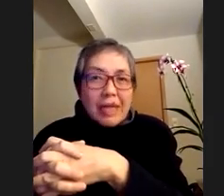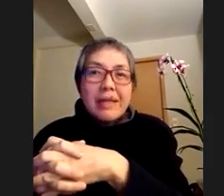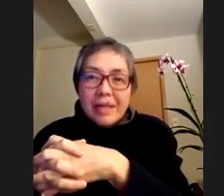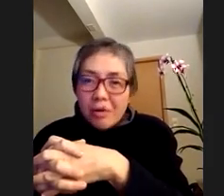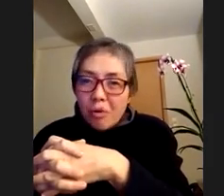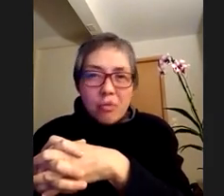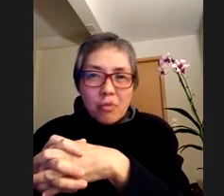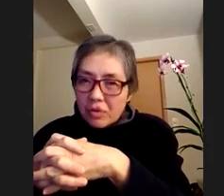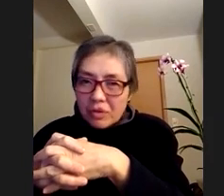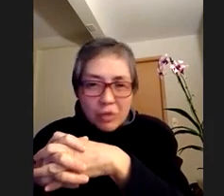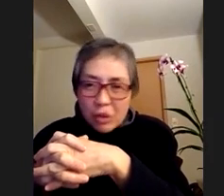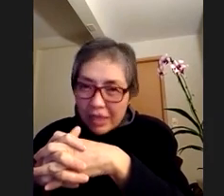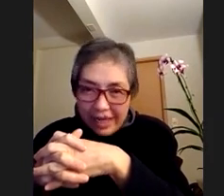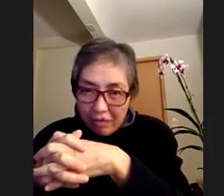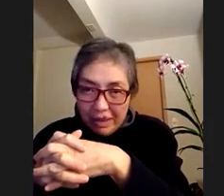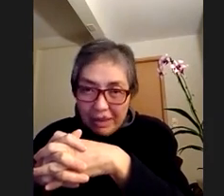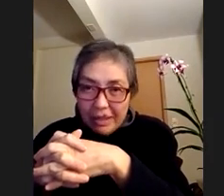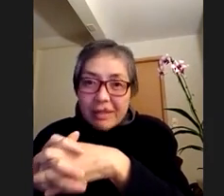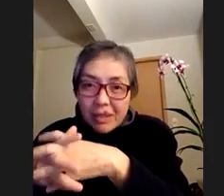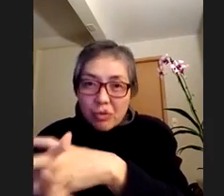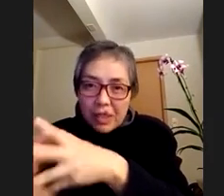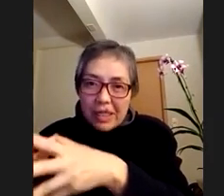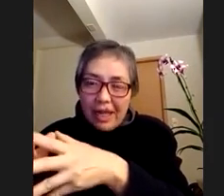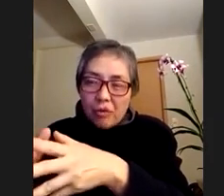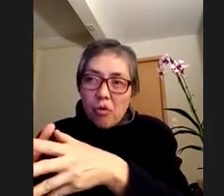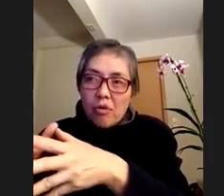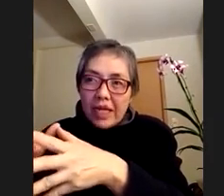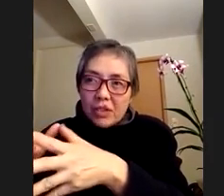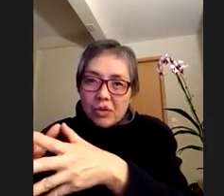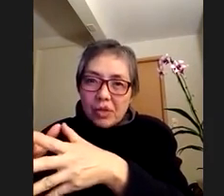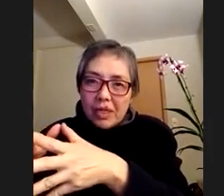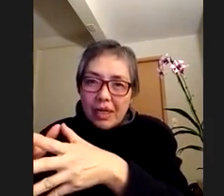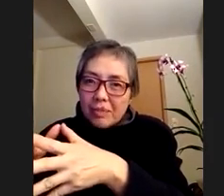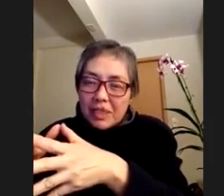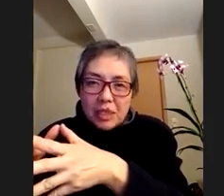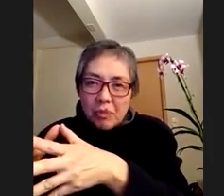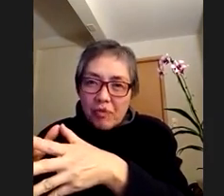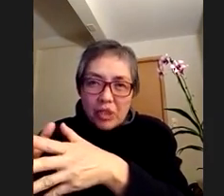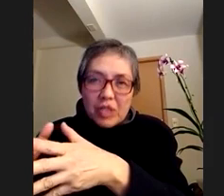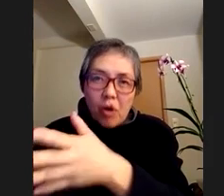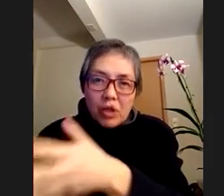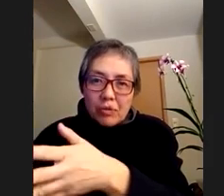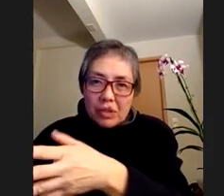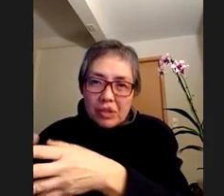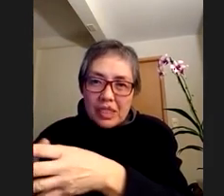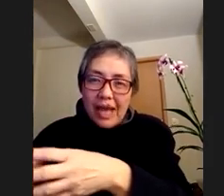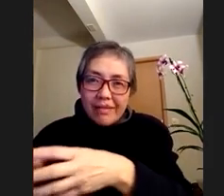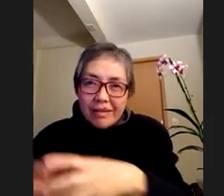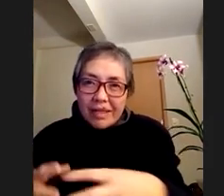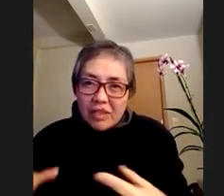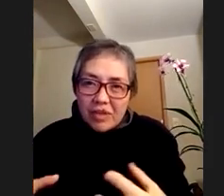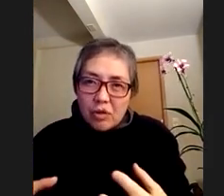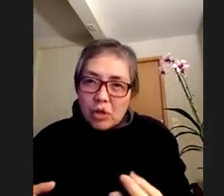disputa não deu trégua, tanto que no Congresso as medidas provisórias mostram isso, que